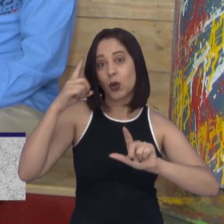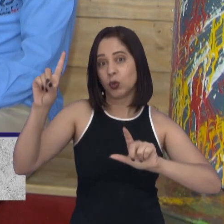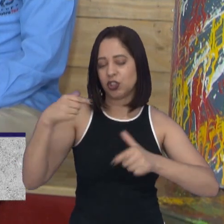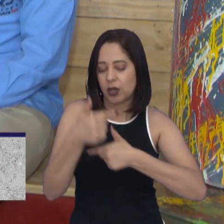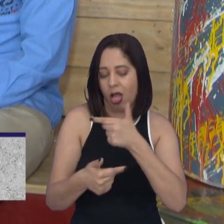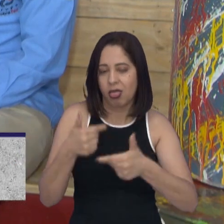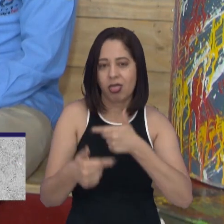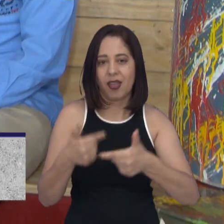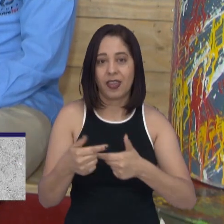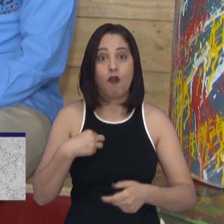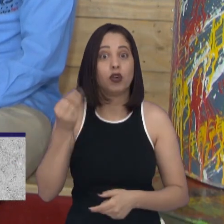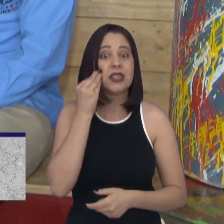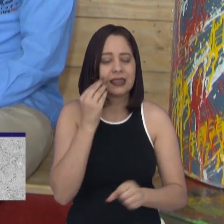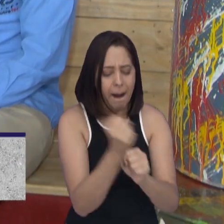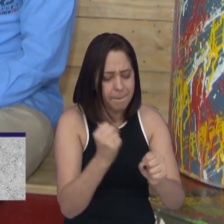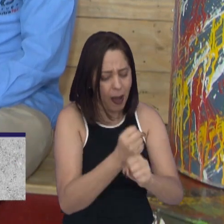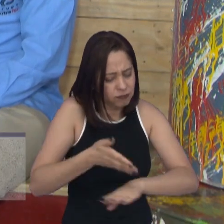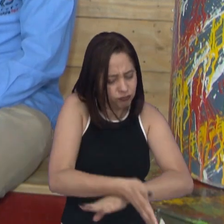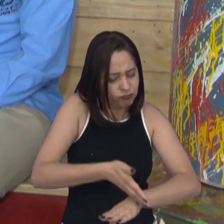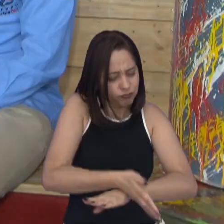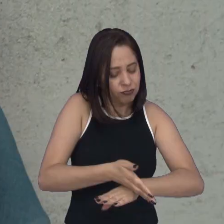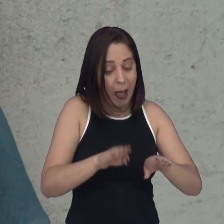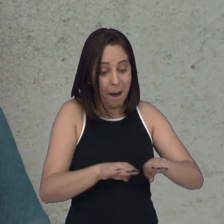fazer esse banco para você, tá bom? Daqui a pouquinho.